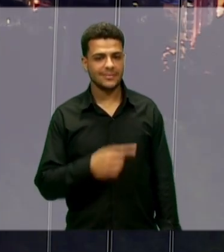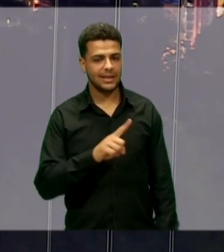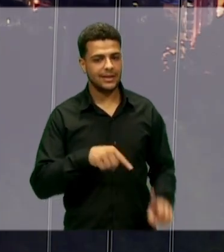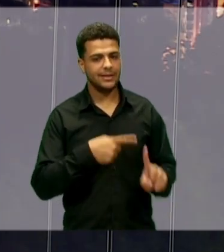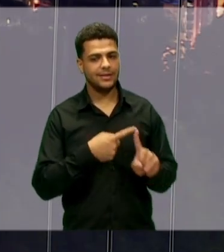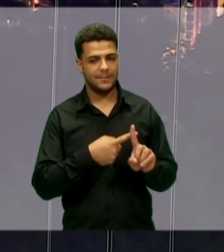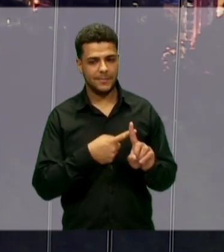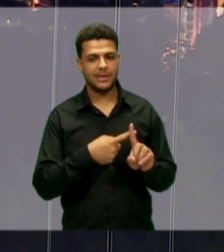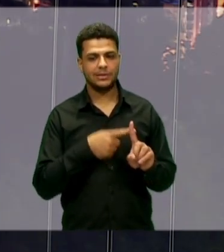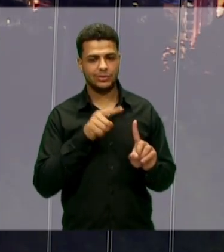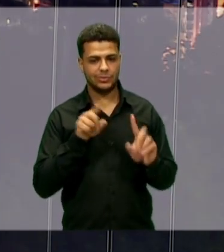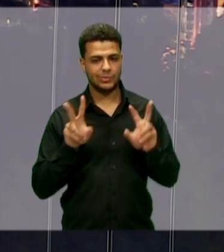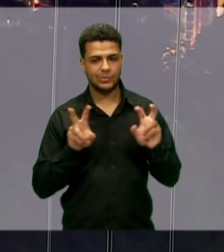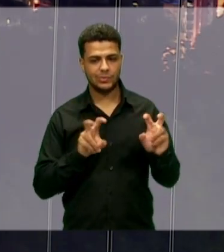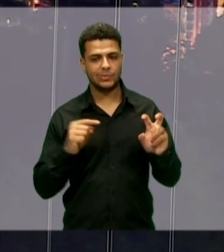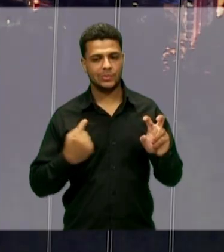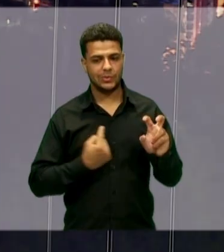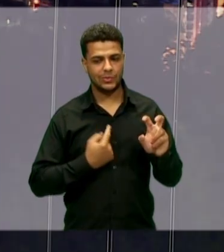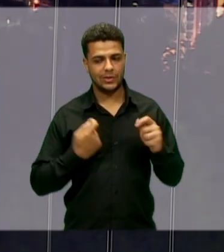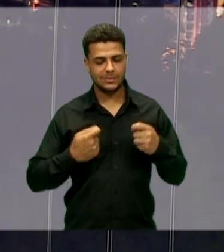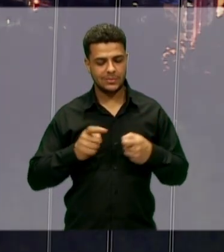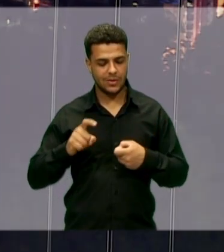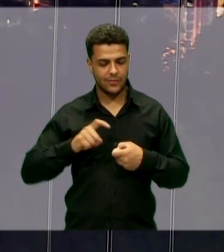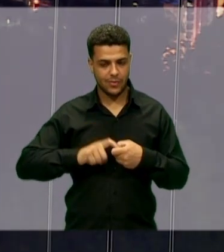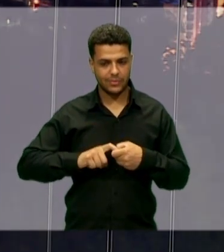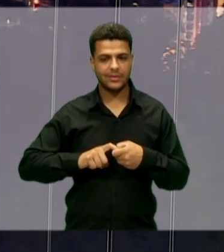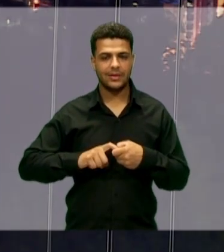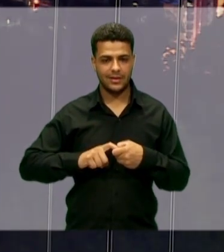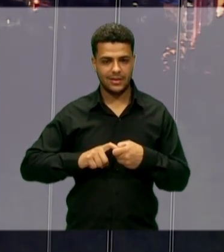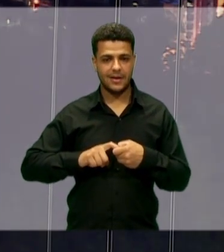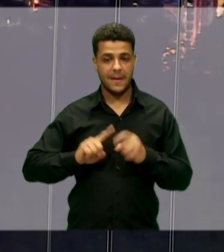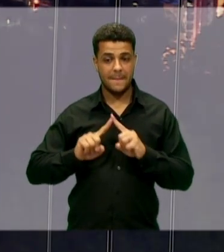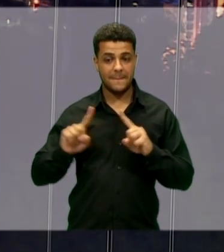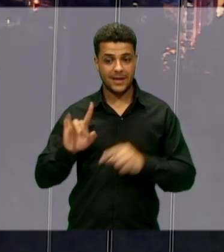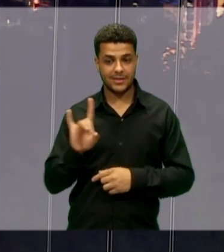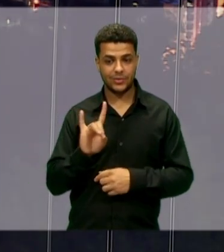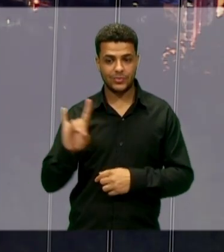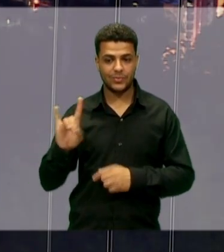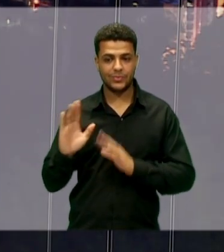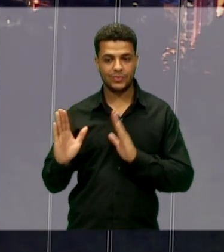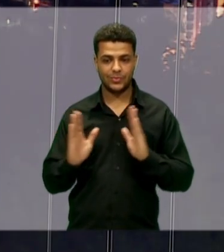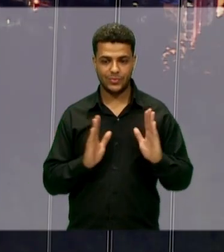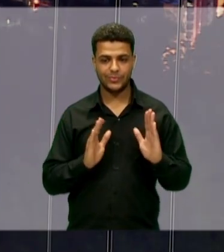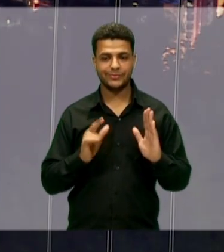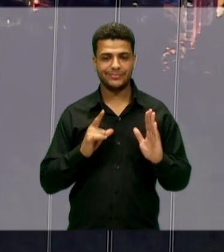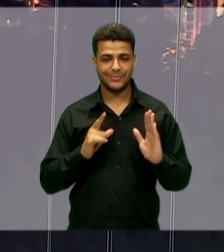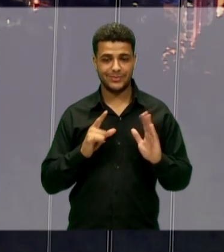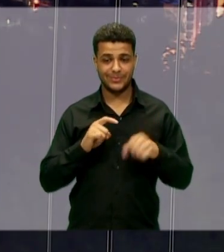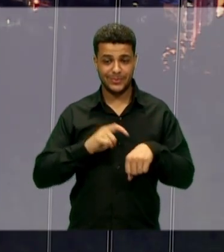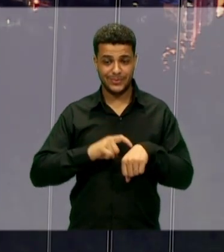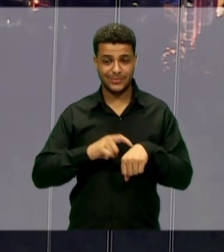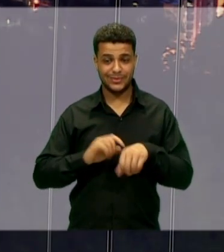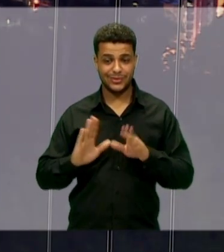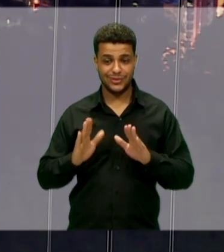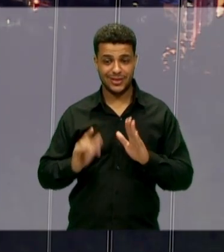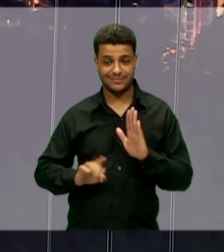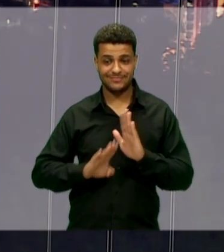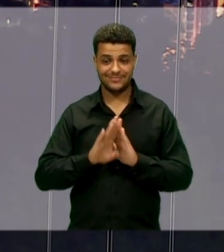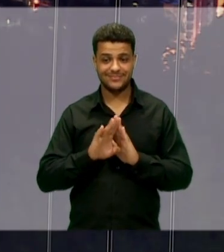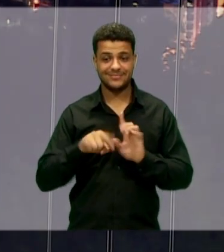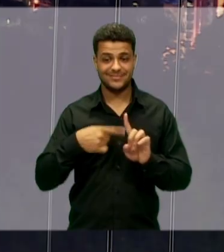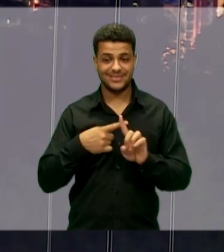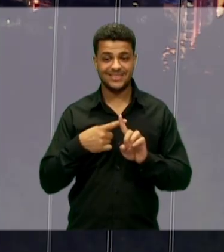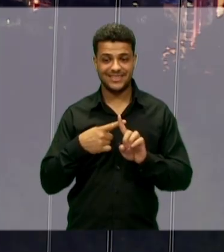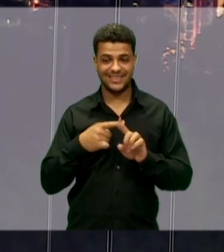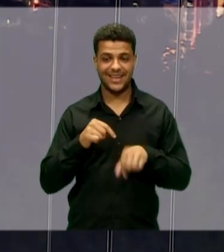mais um assunto que a gente tem que retomar, mas é no terceiro bloco, porque o nosso segundo bloco já foi, inclusive